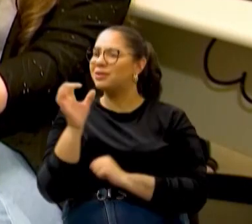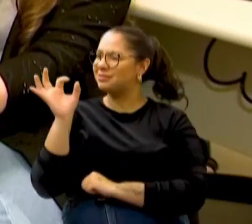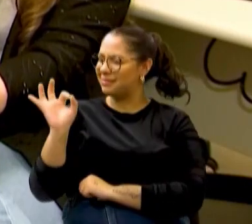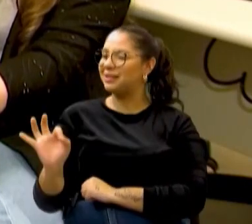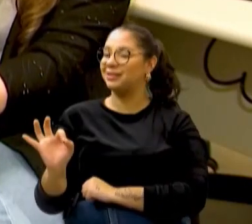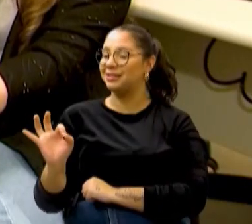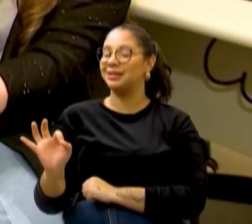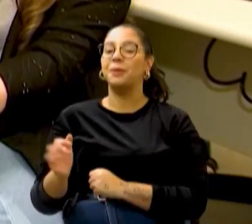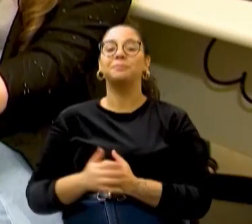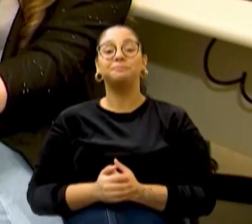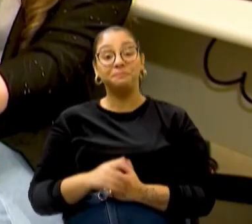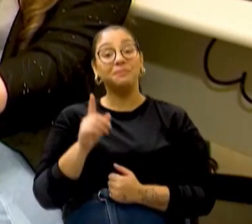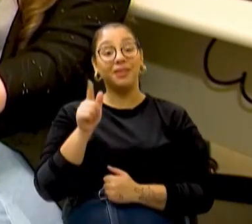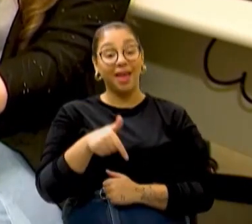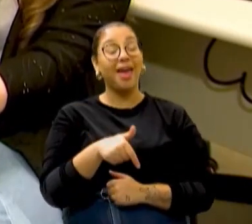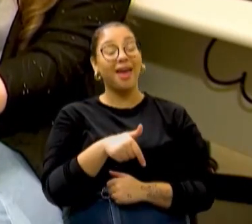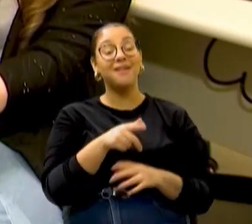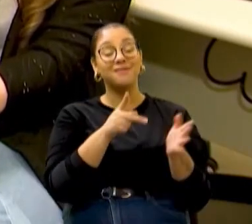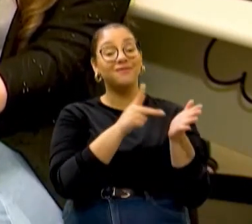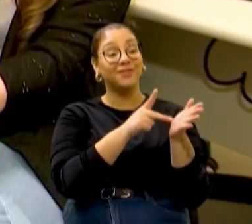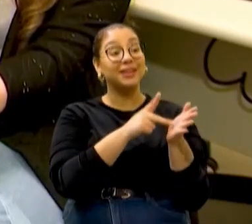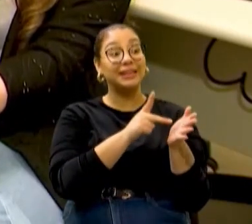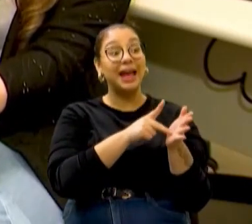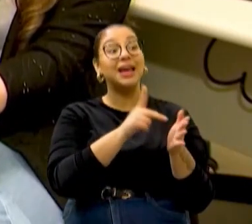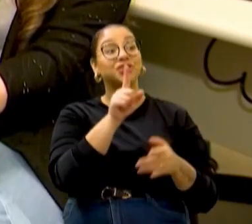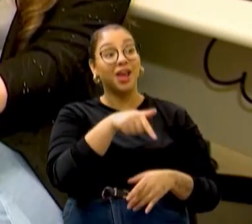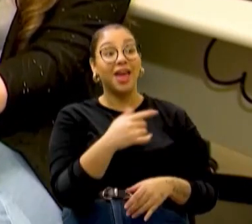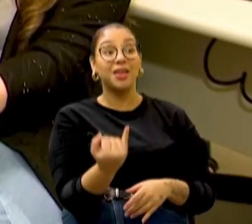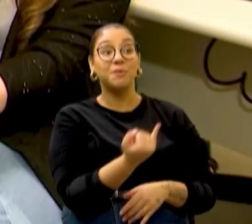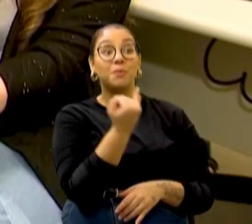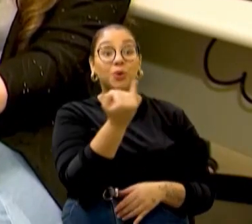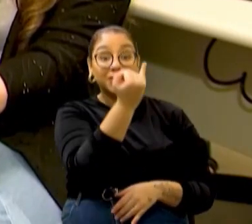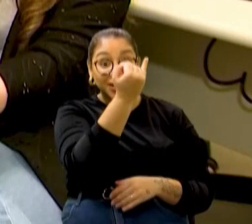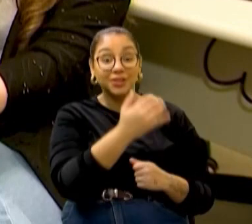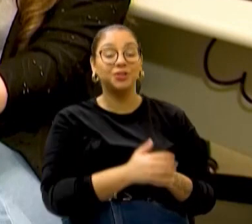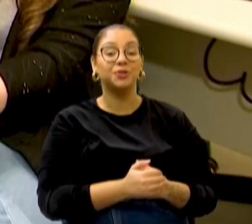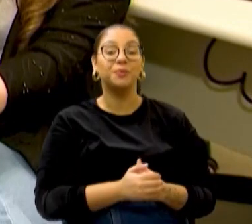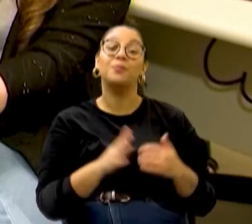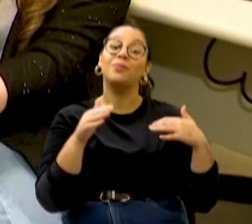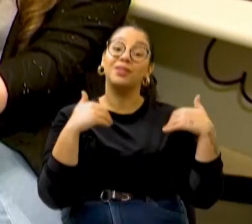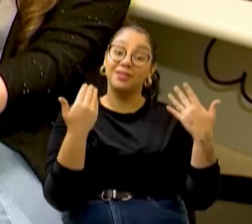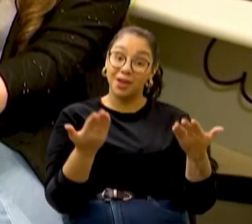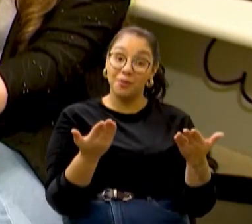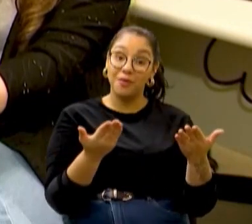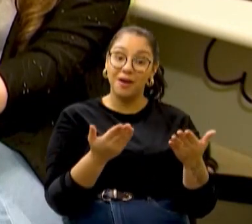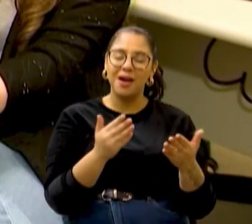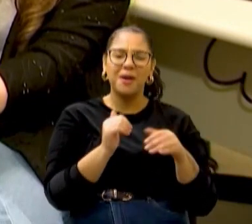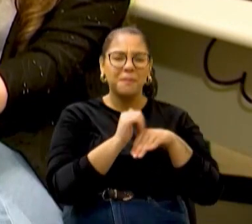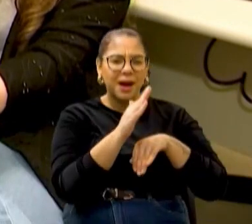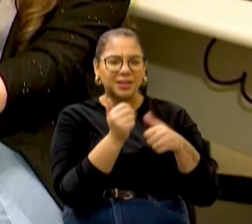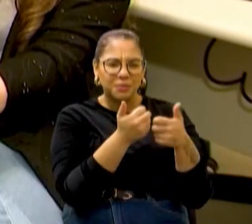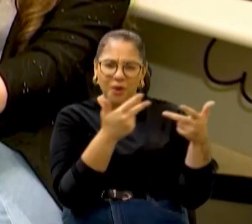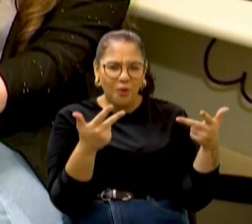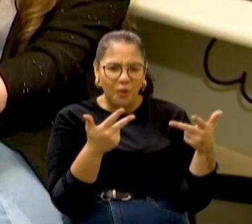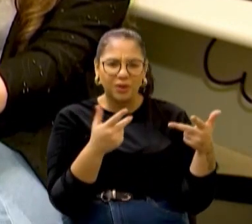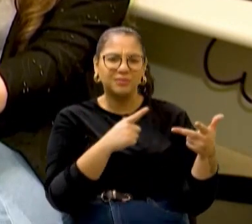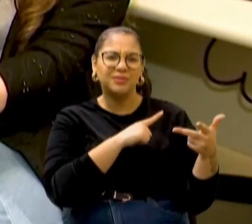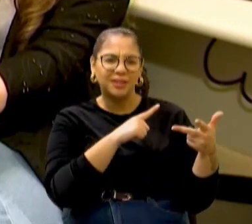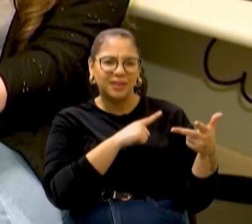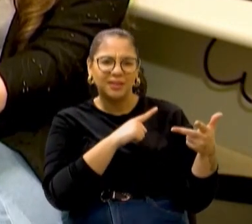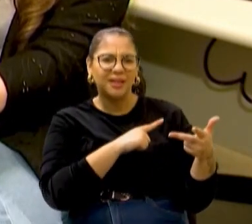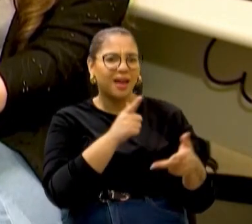com equipe em equipe né com certeza isso é certamente extremamente importante bom